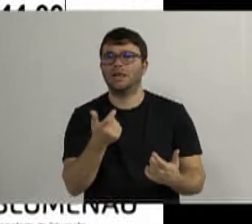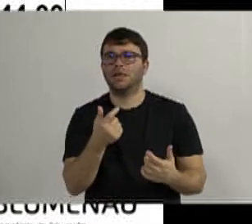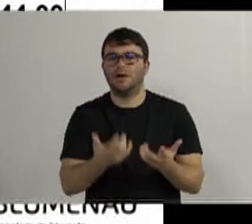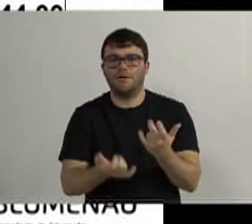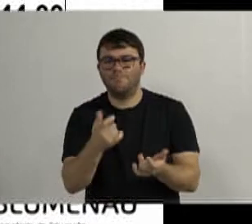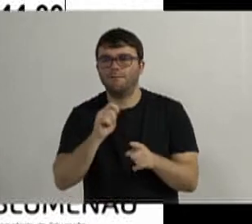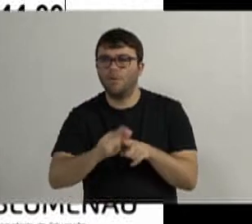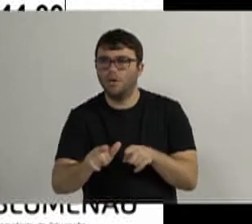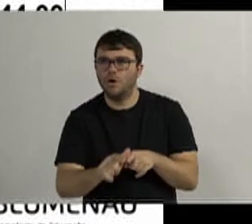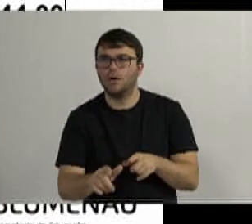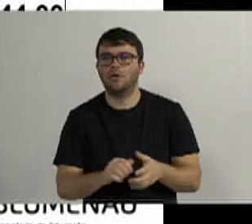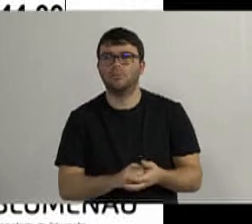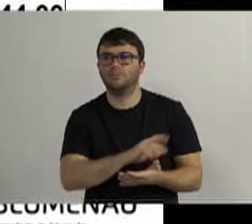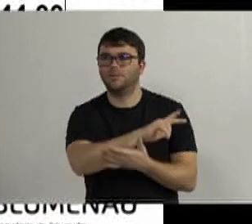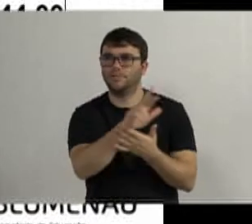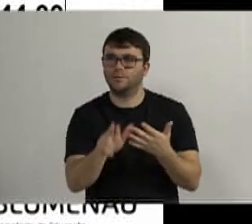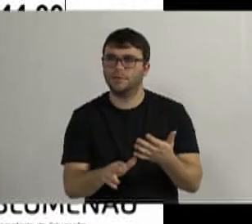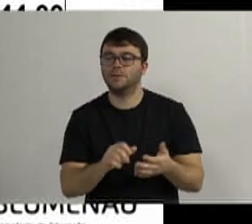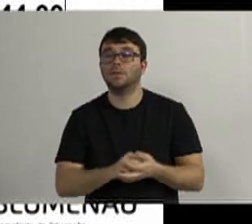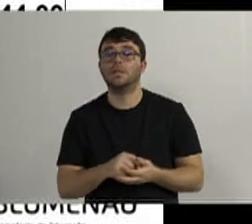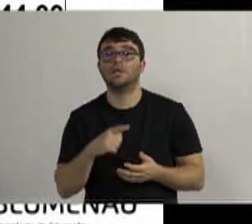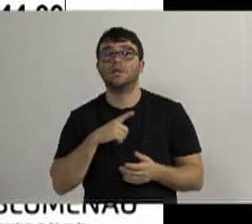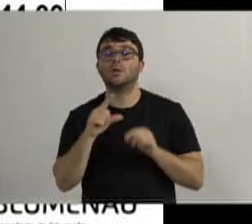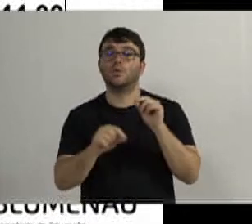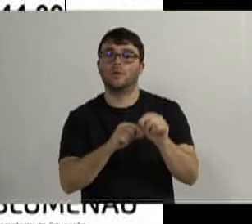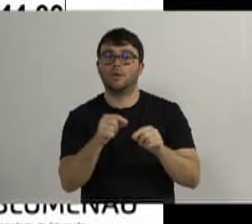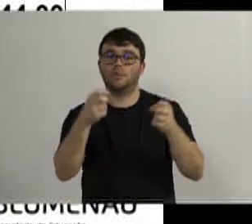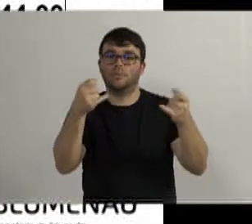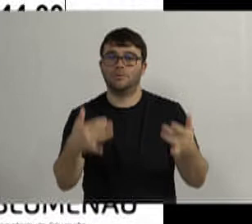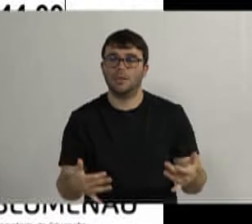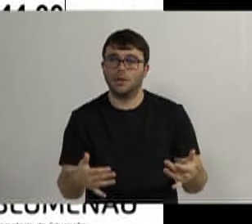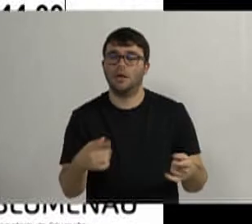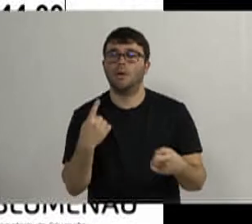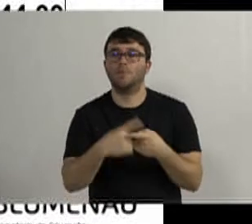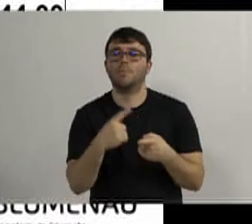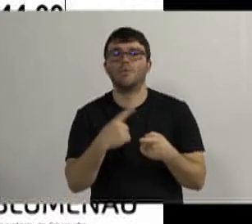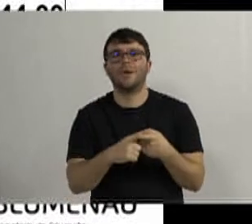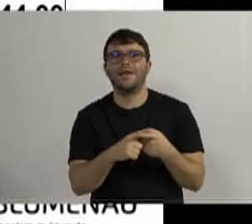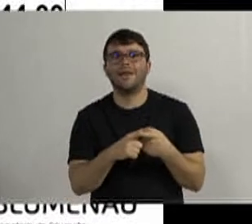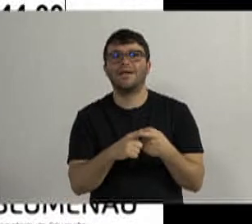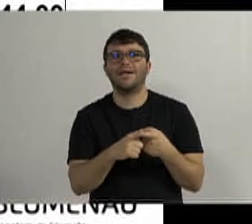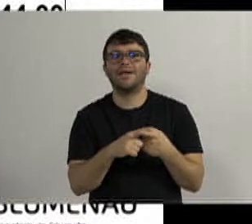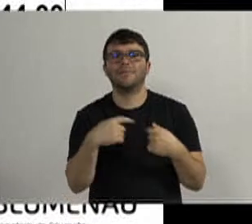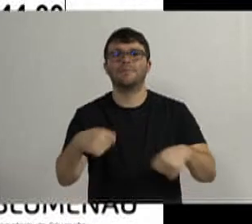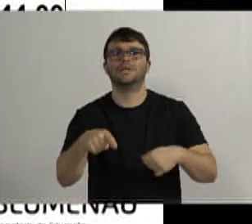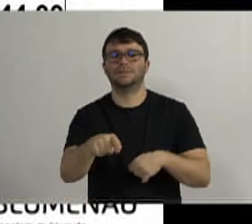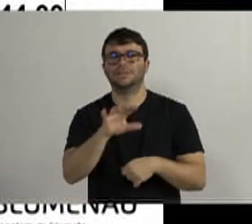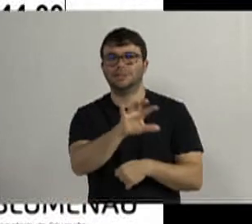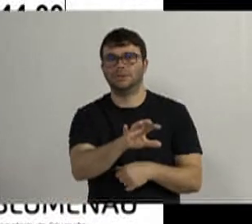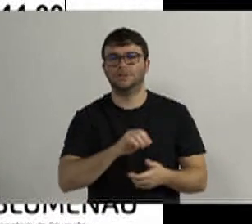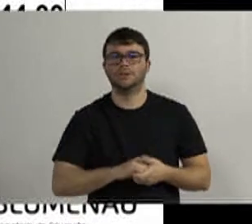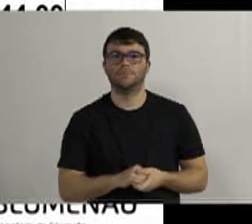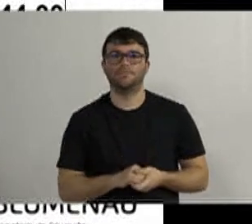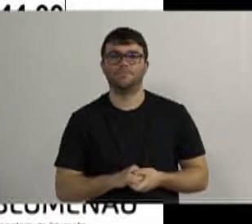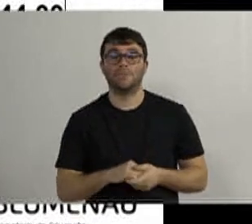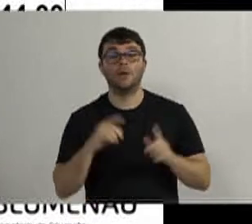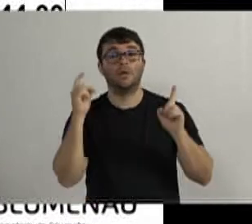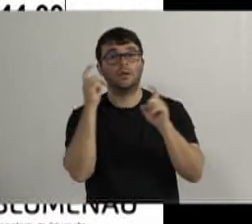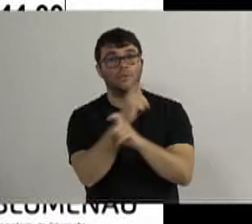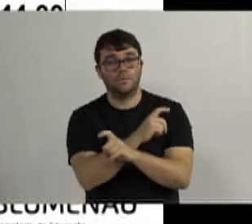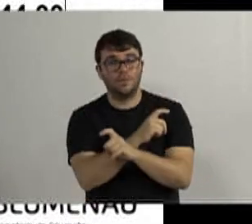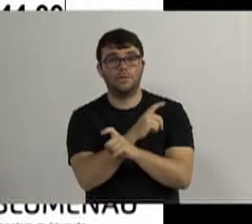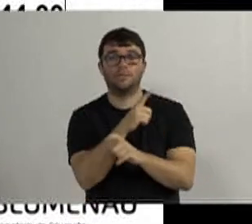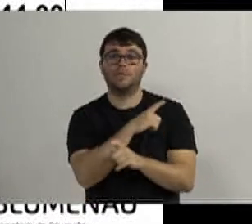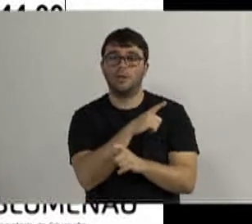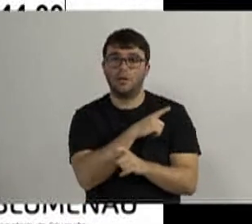modo geral nesse caso eu abro um parênteses inclusive para explicar porque o critério é feito nesse sentido nós temos dificuldade no